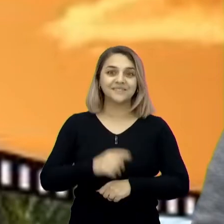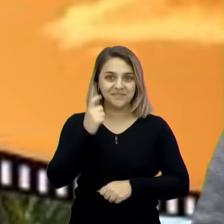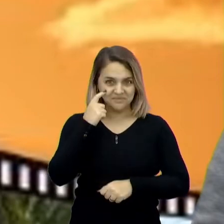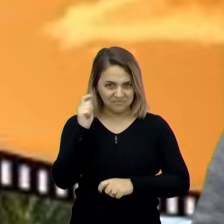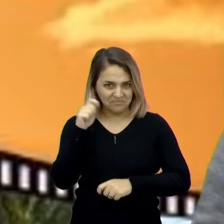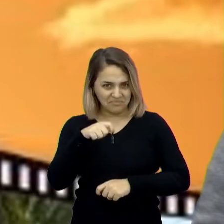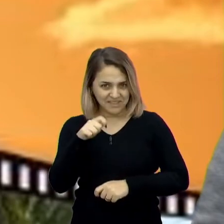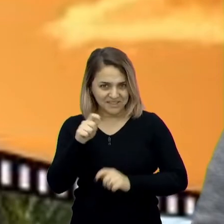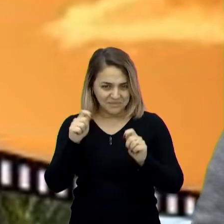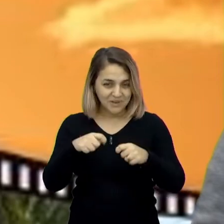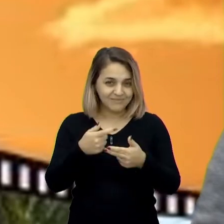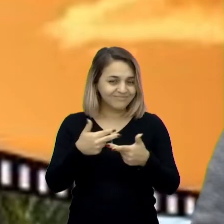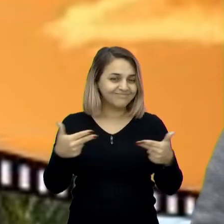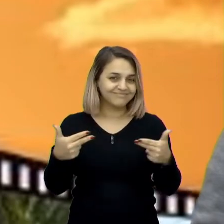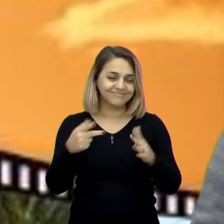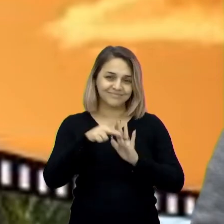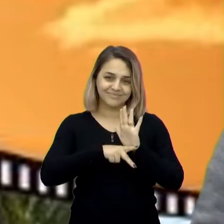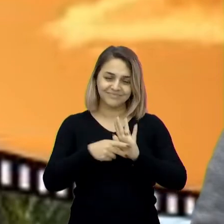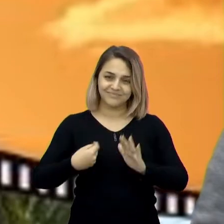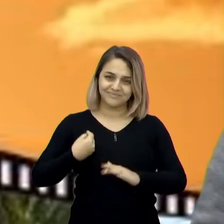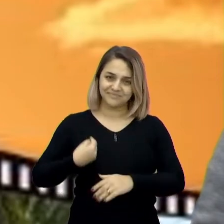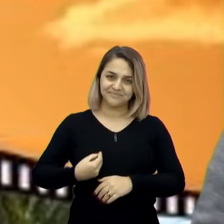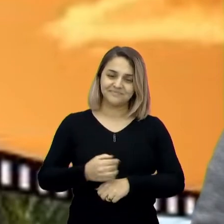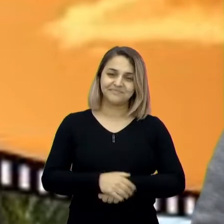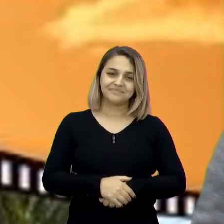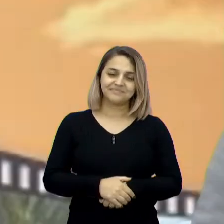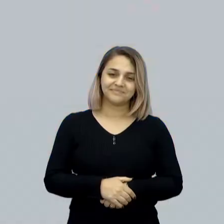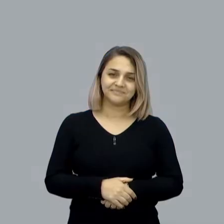trazer muitas possibilidades sobre um projeto de vida.